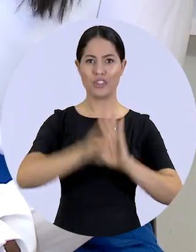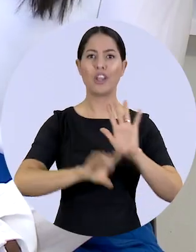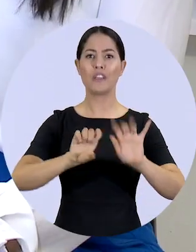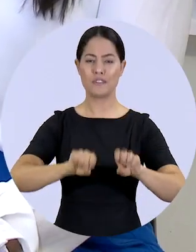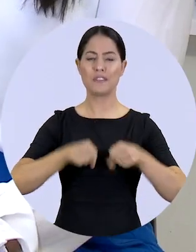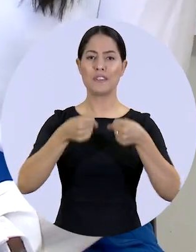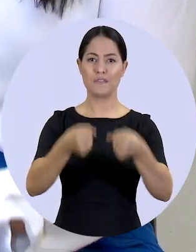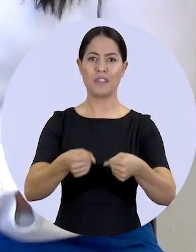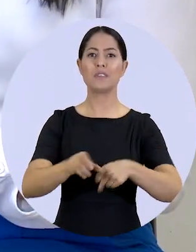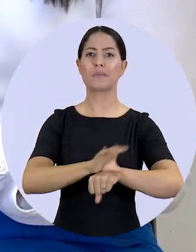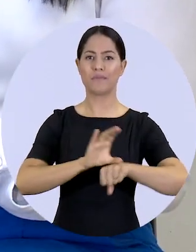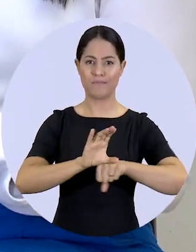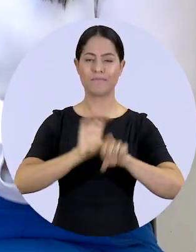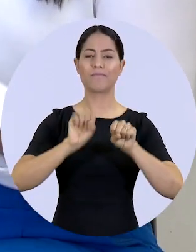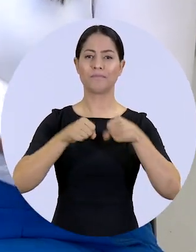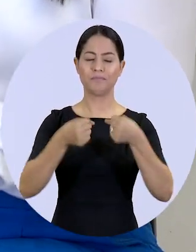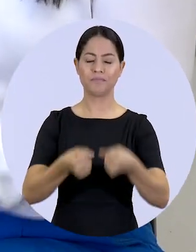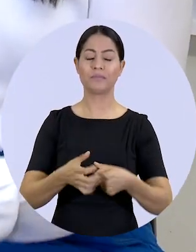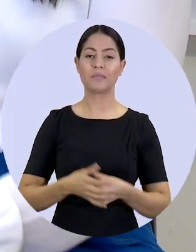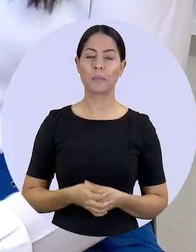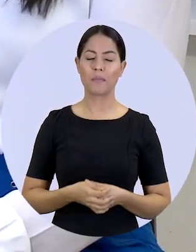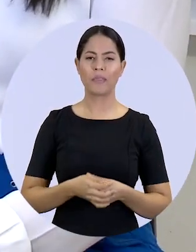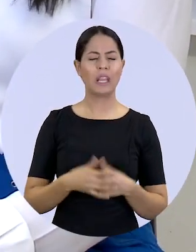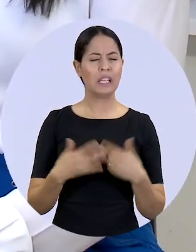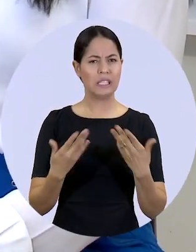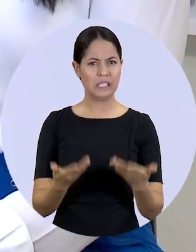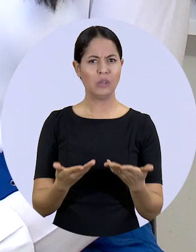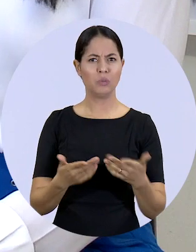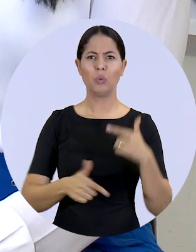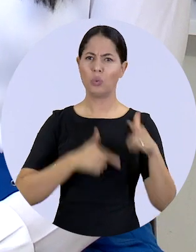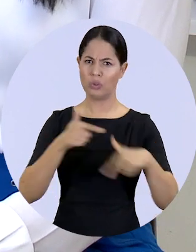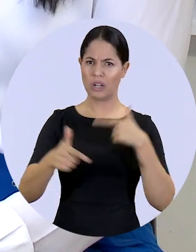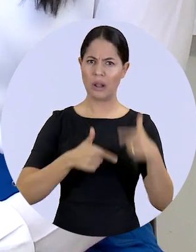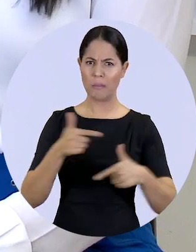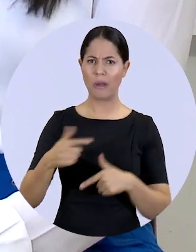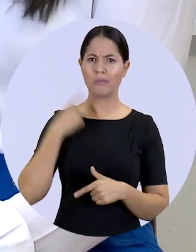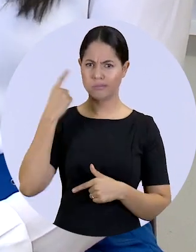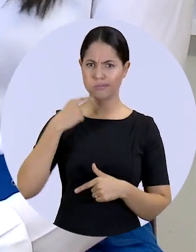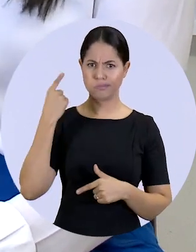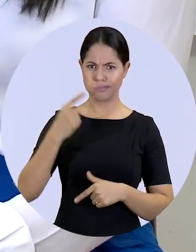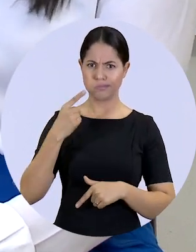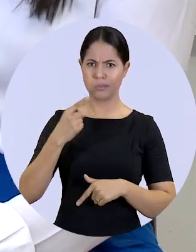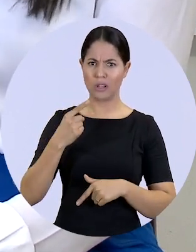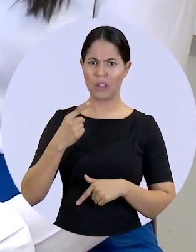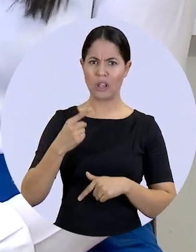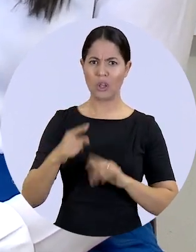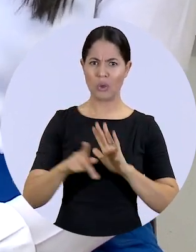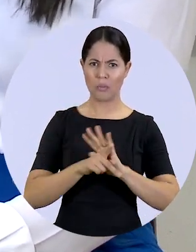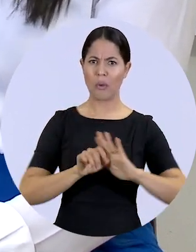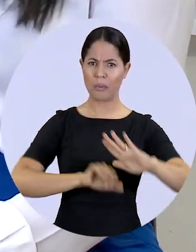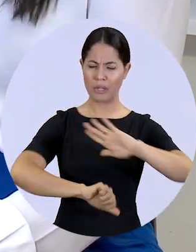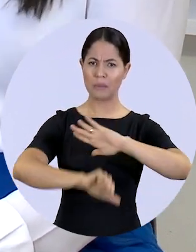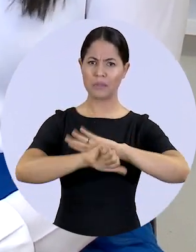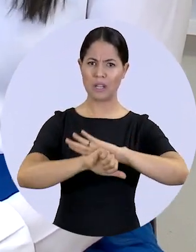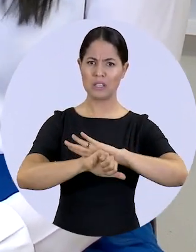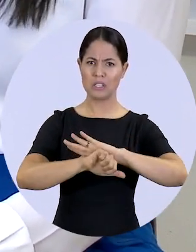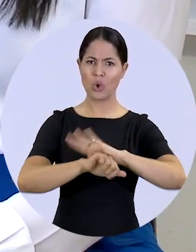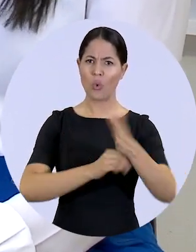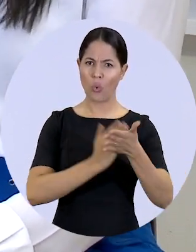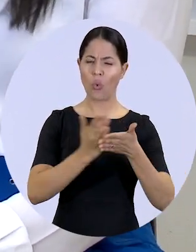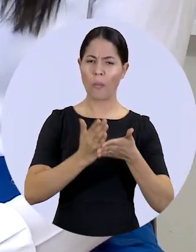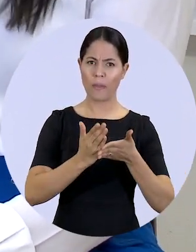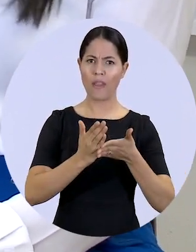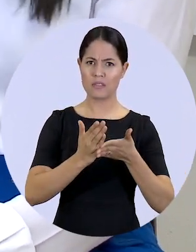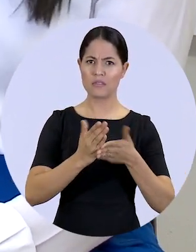Constituição. E o trabalho do advogado criminalista no direito penal já começa a partir da Constituição, porque a gente sabe que no artigo